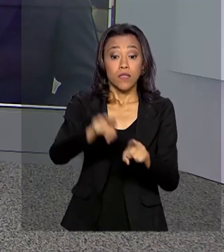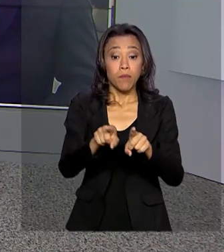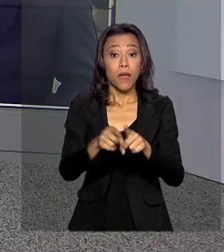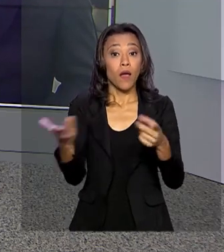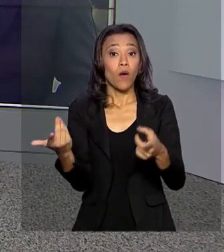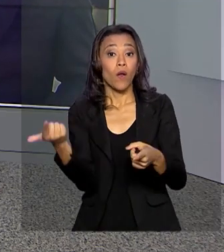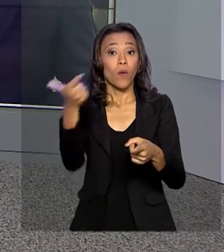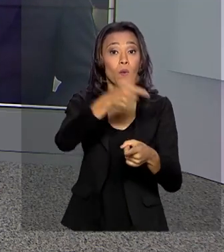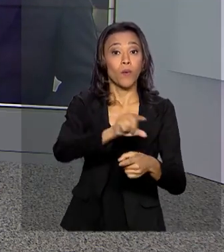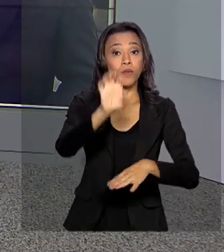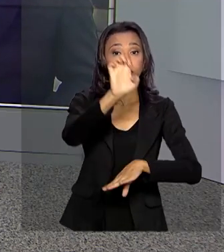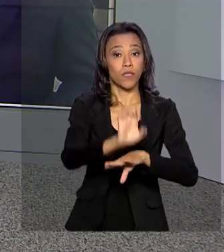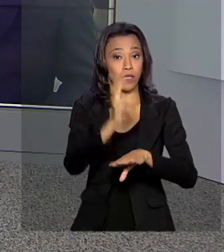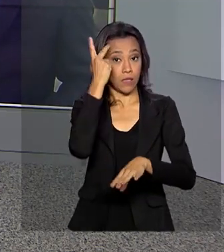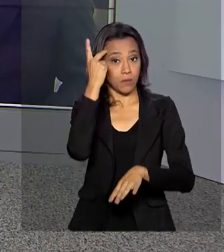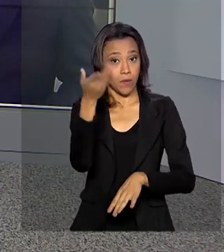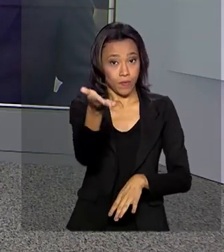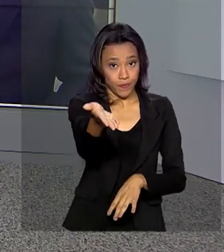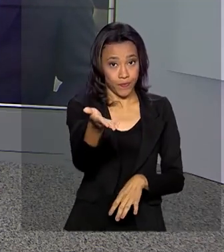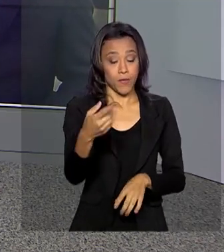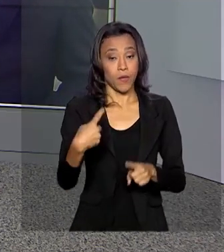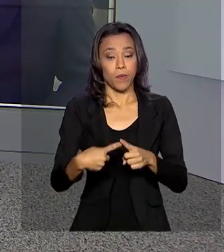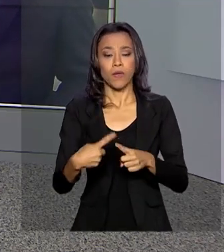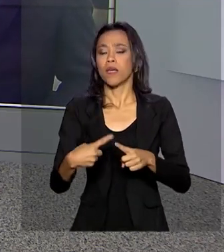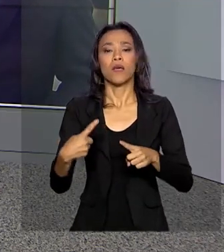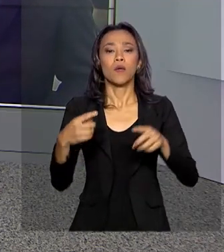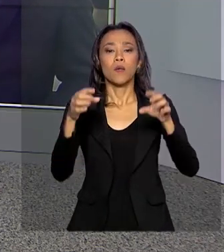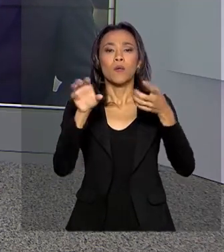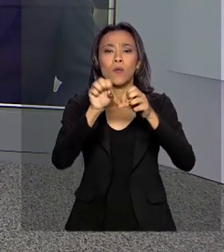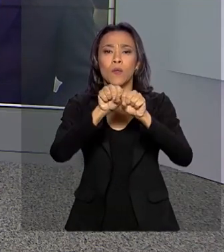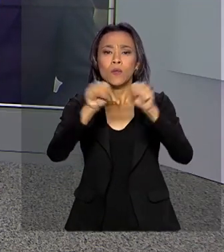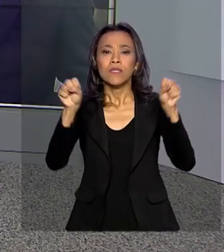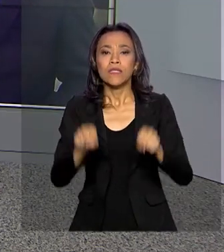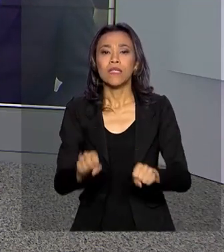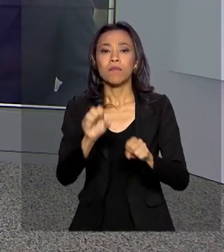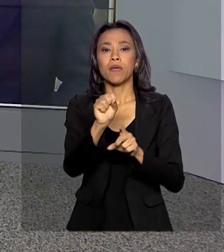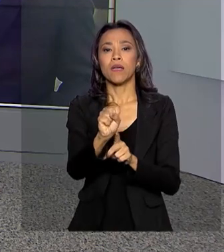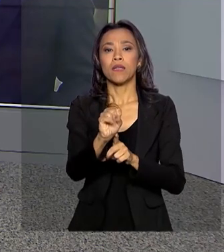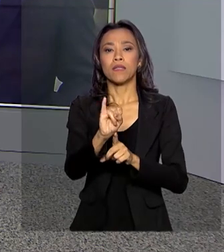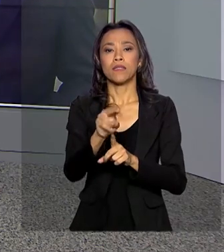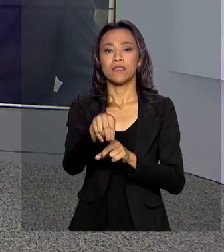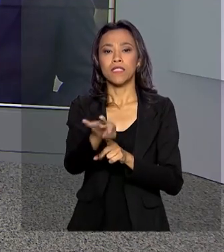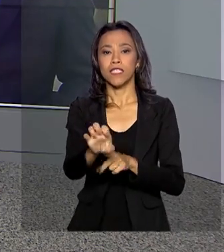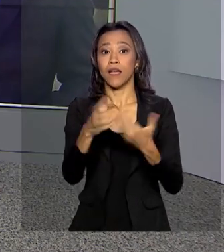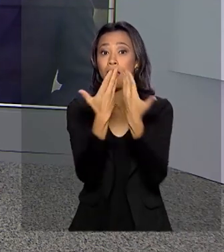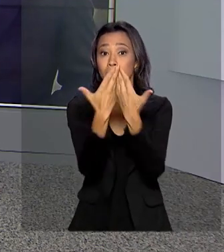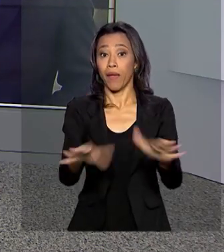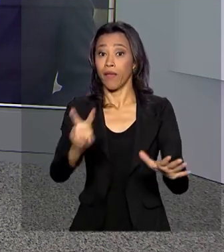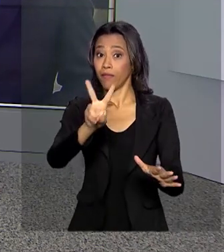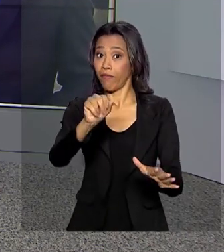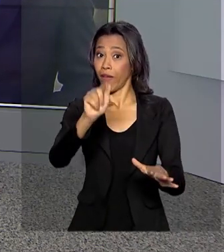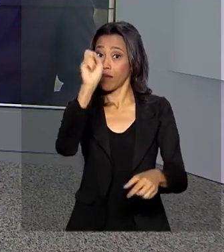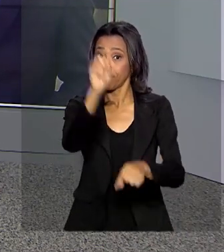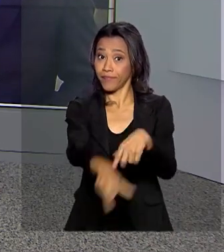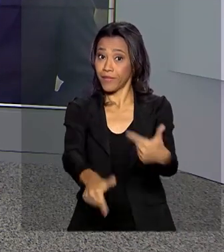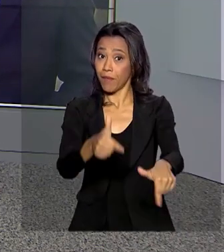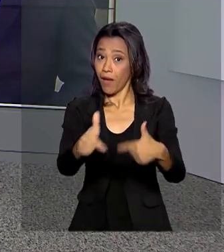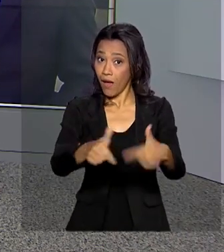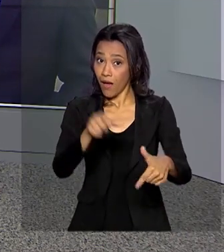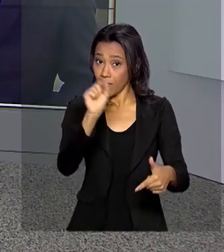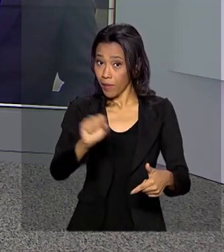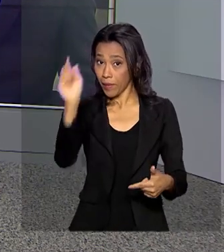Seguimos para São Paulo, porque o Sistema Nacional de Emprego está com vagas abertas em todo o país. Ricardo Ferraz, bom dia para